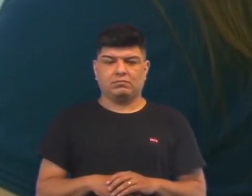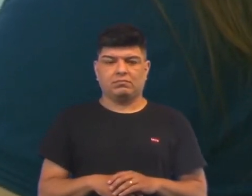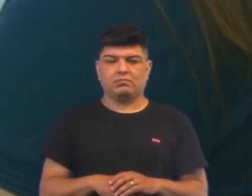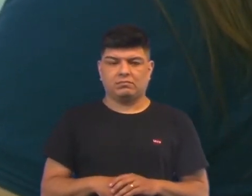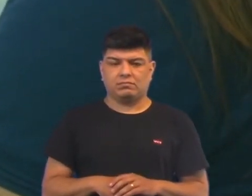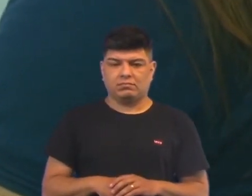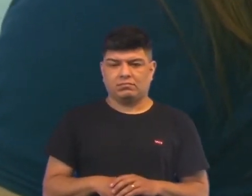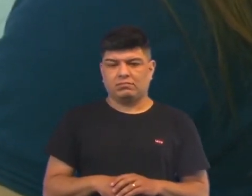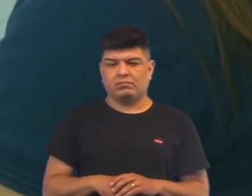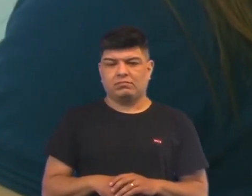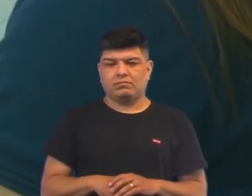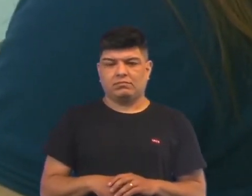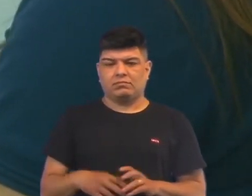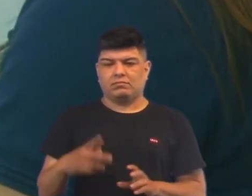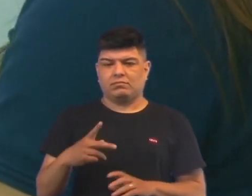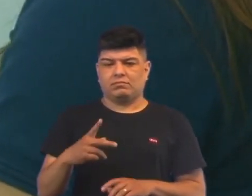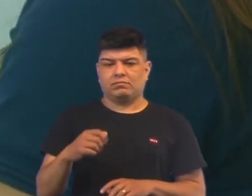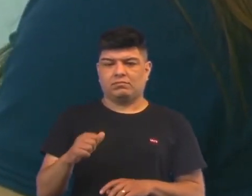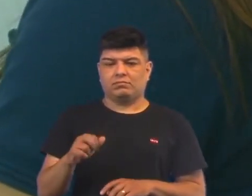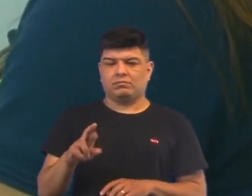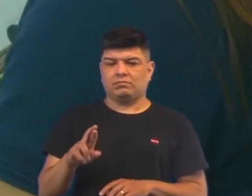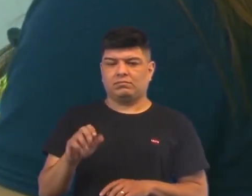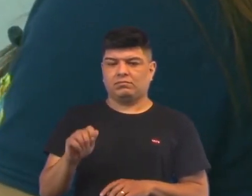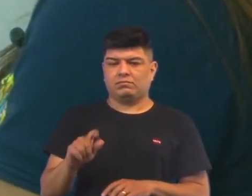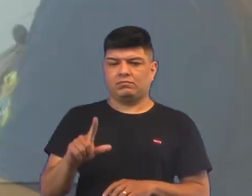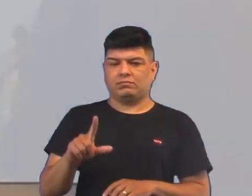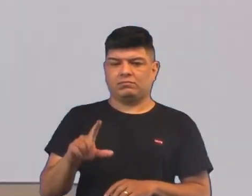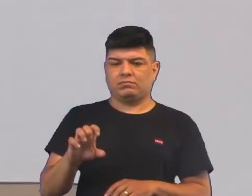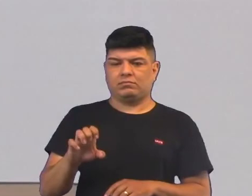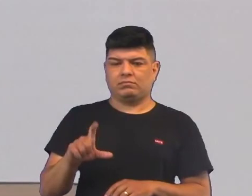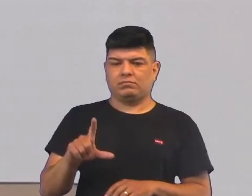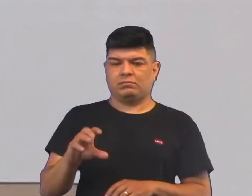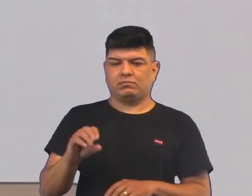vocês encontram eles dessa forma, paralelogramo.